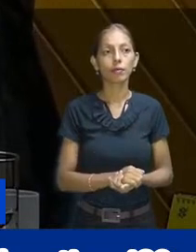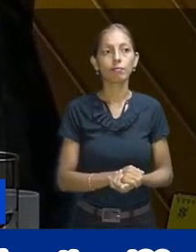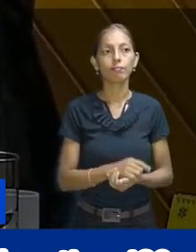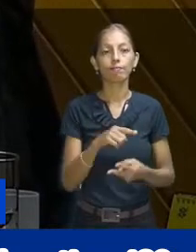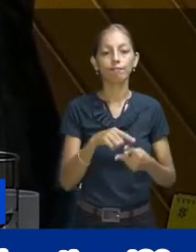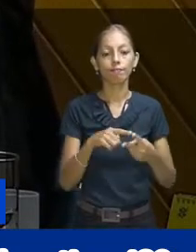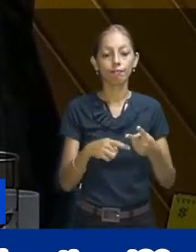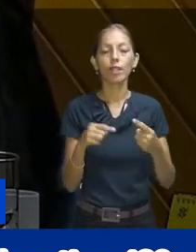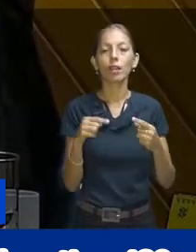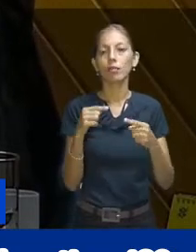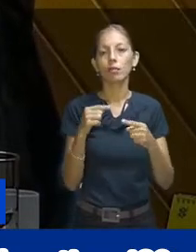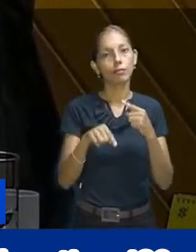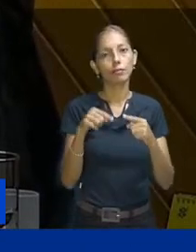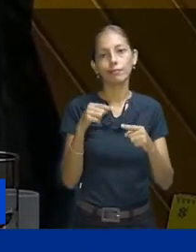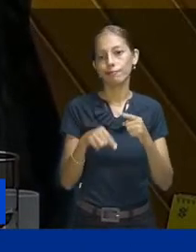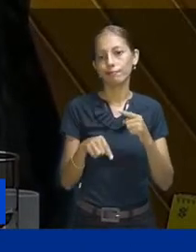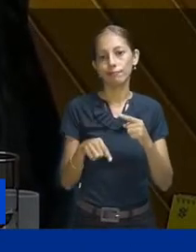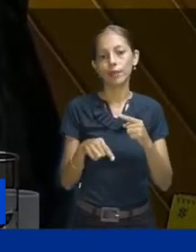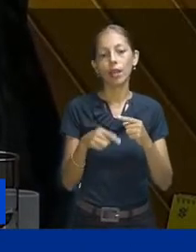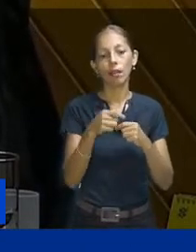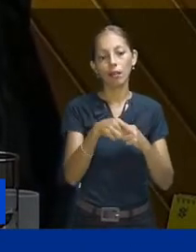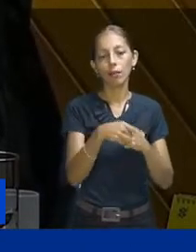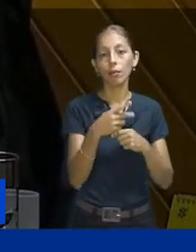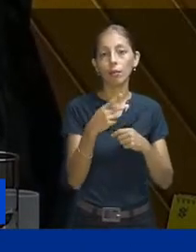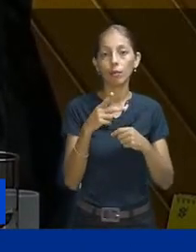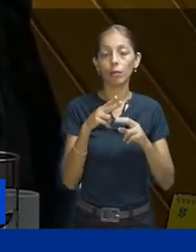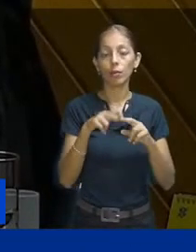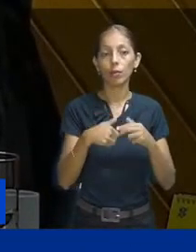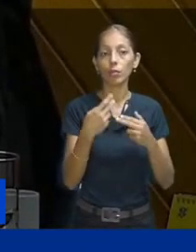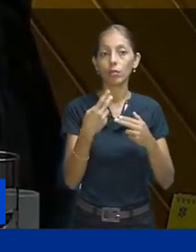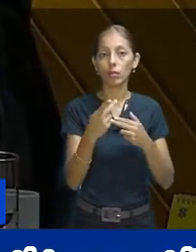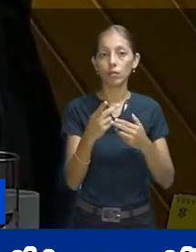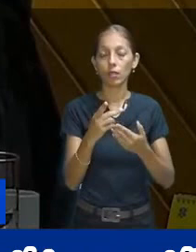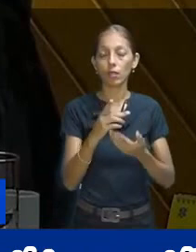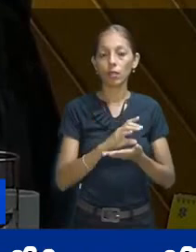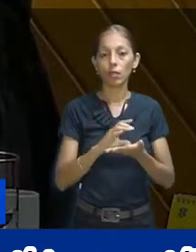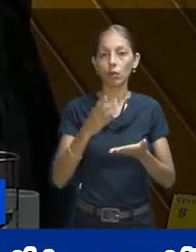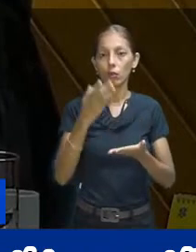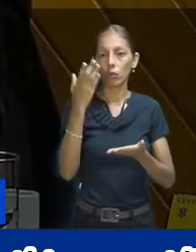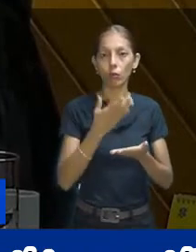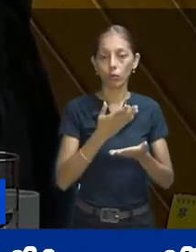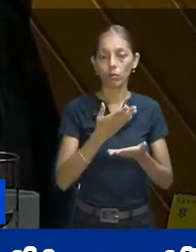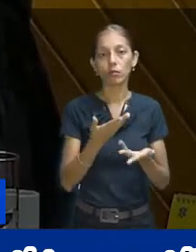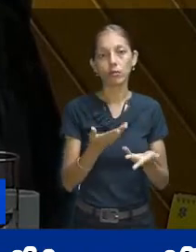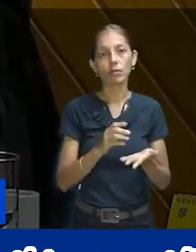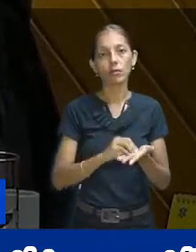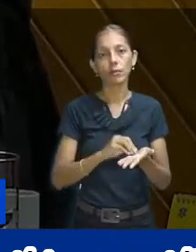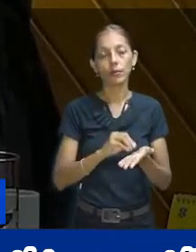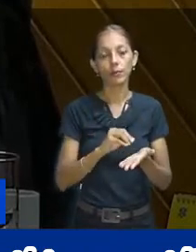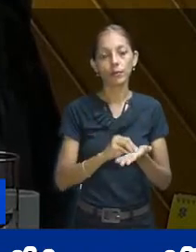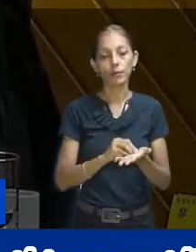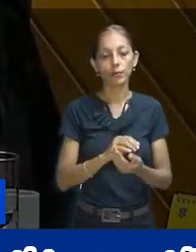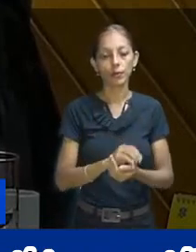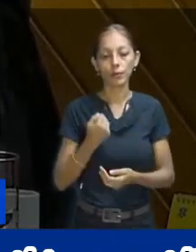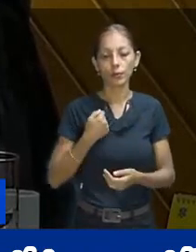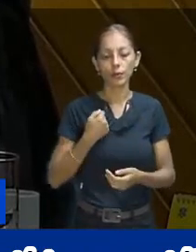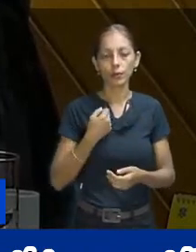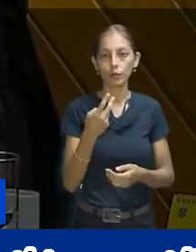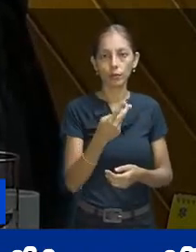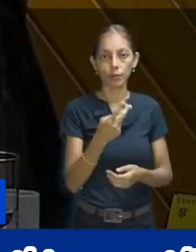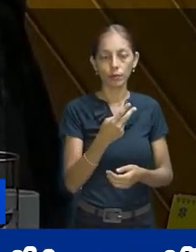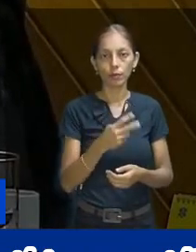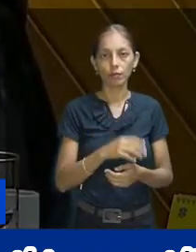nos termos do artigo 489, parágrafo 1º, inciso 6 do CPC. Item 2, irregularidade das despesas